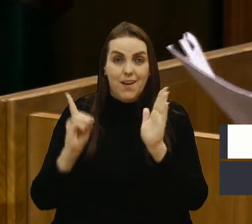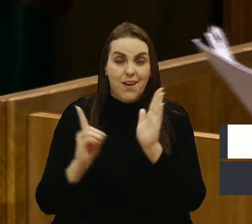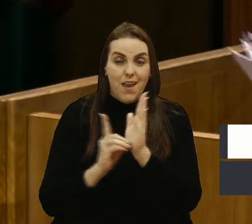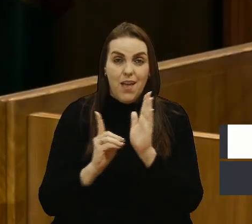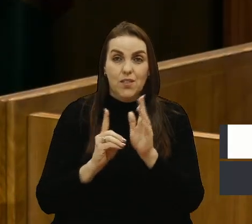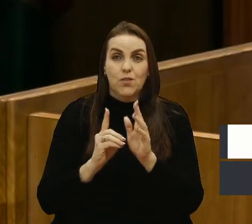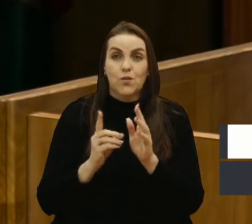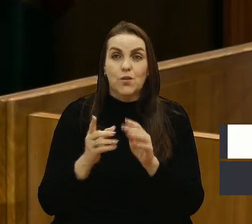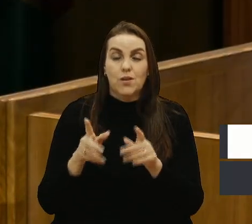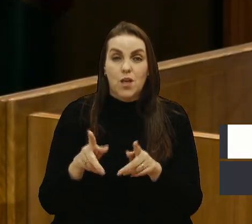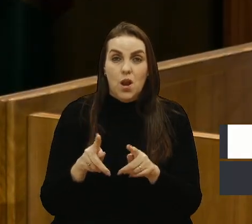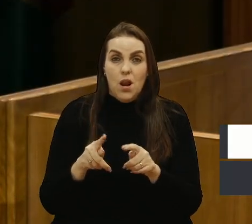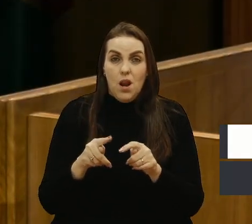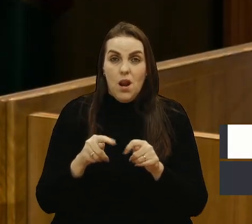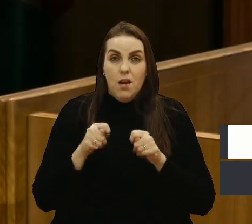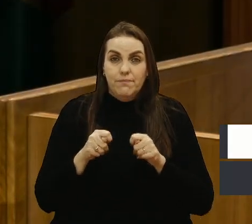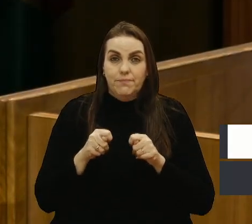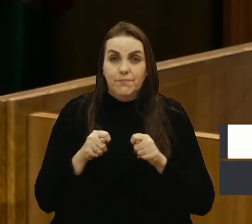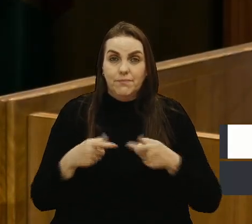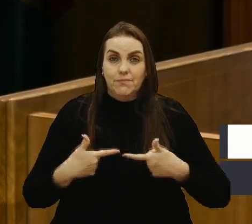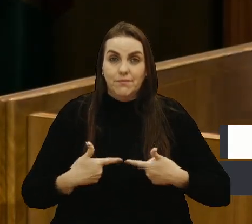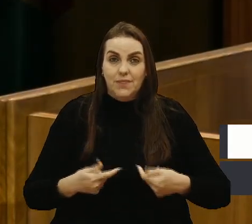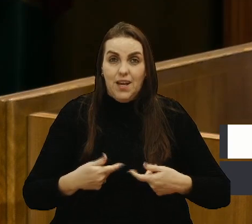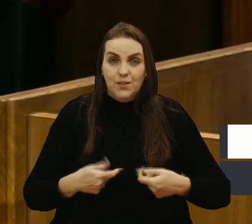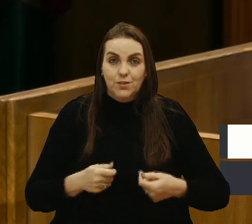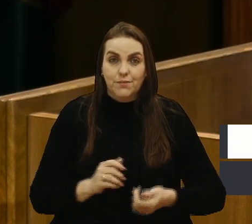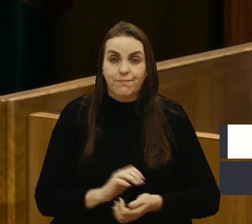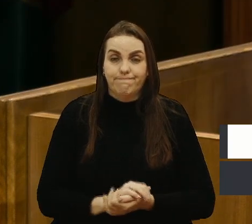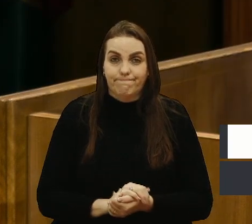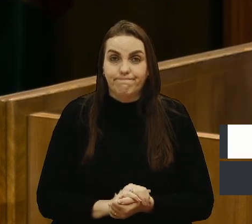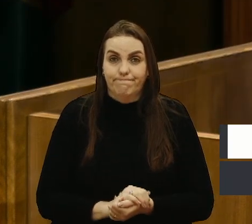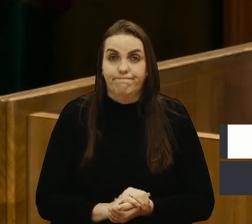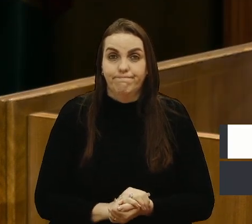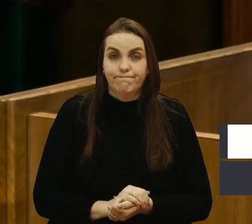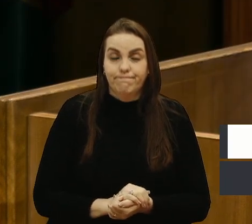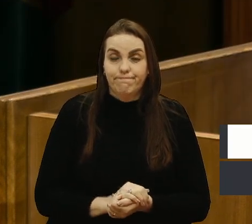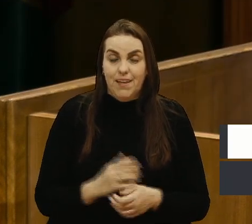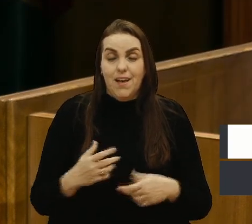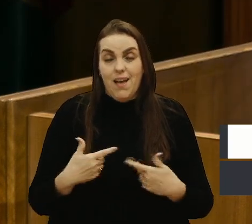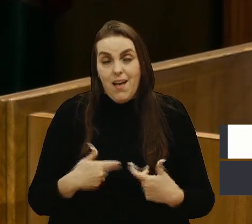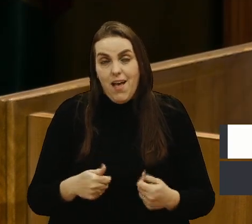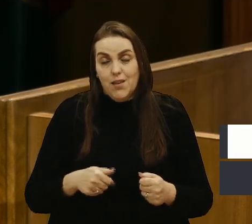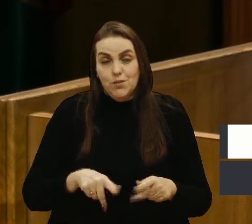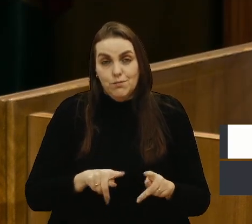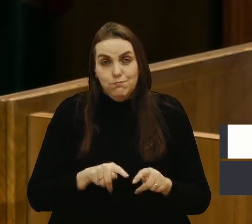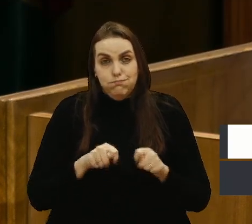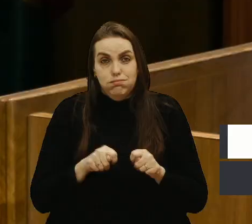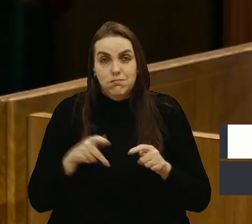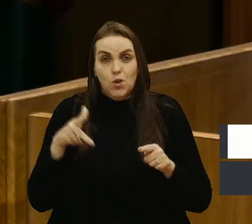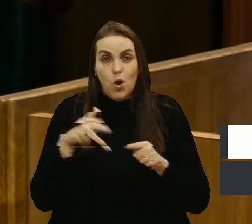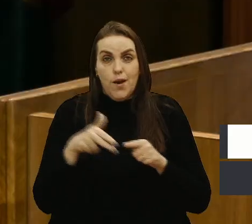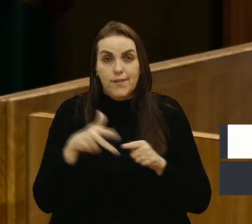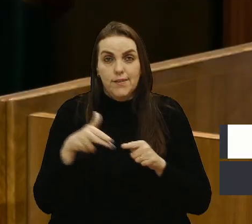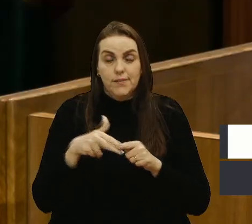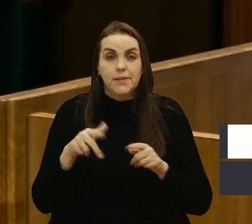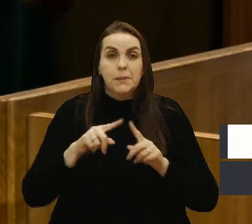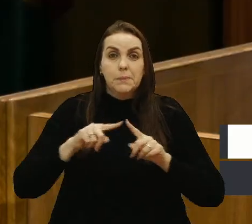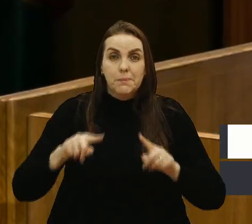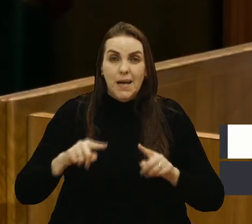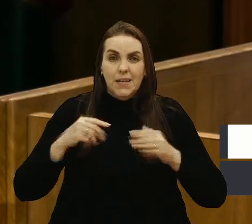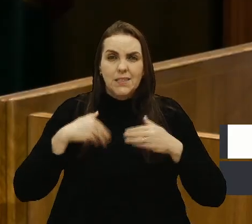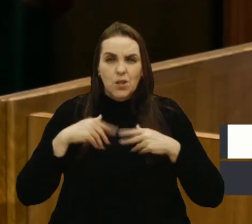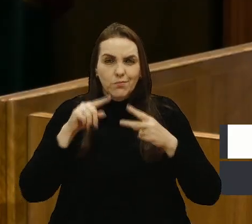contenção de gastos, né? De contenção de custos. Mas eu vou me concentrar em